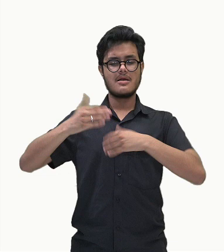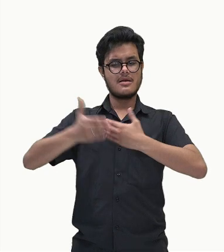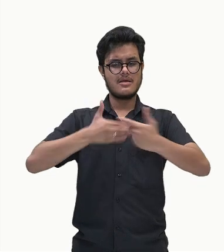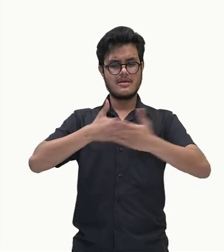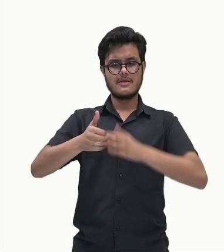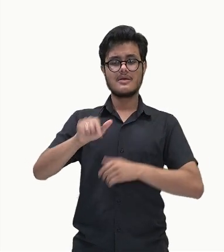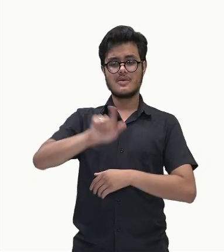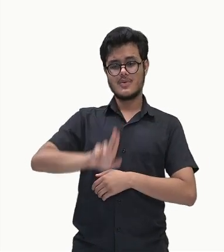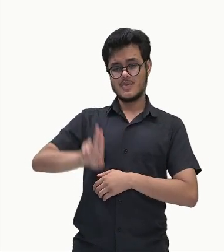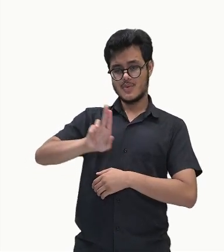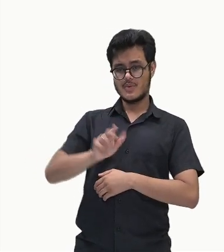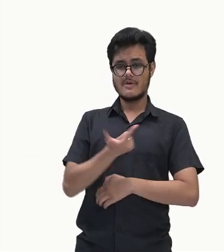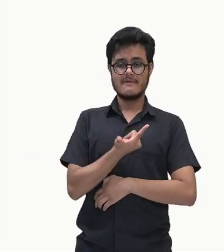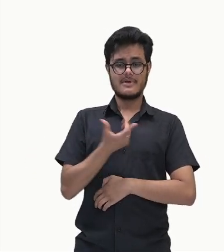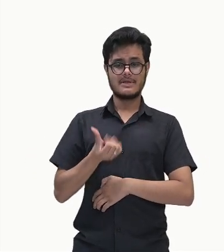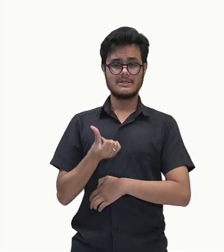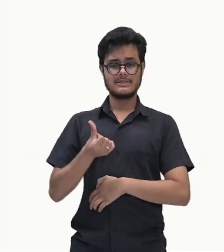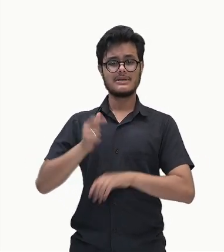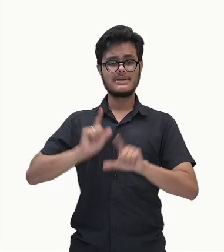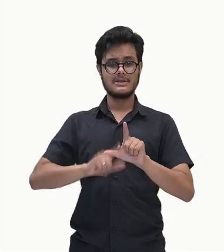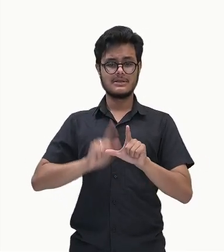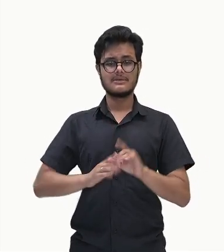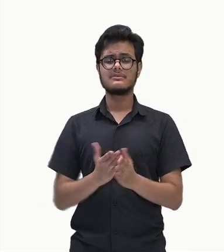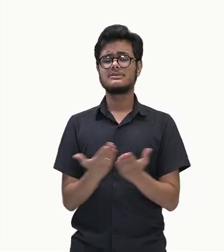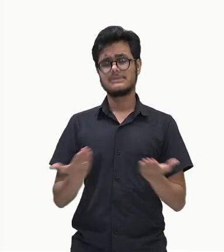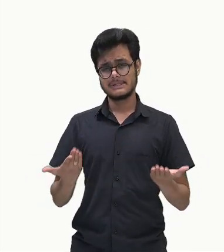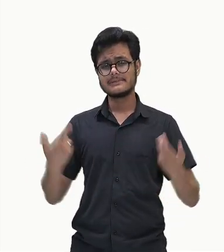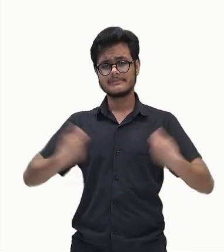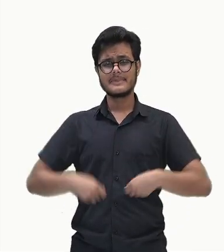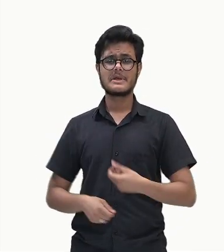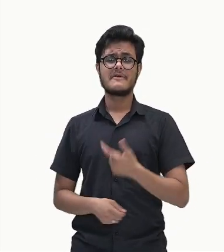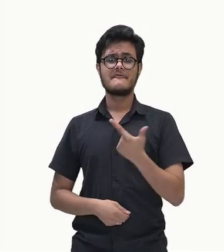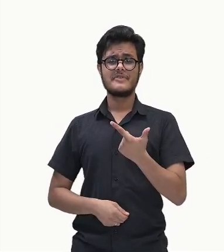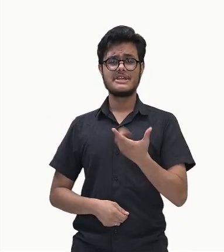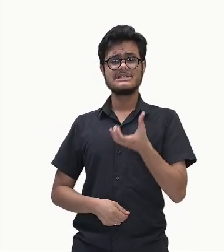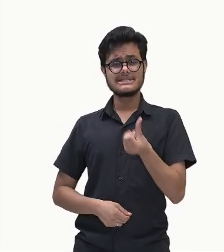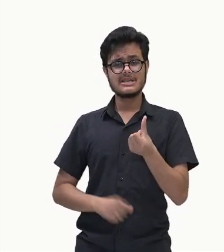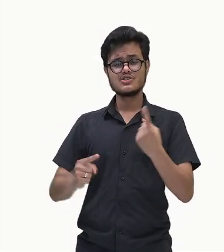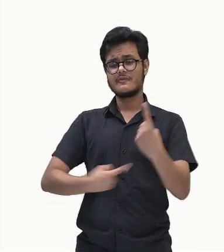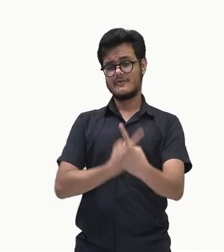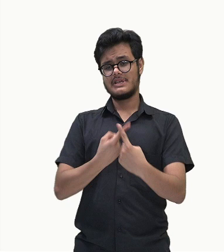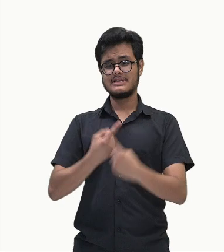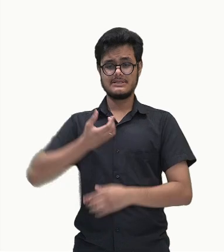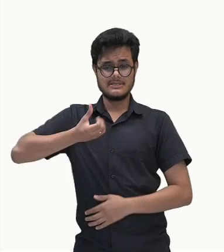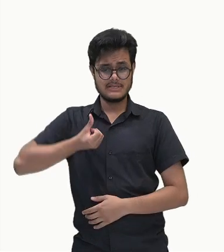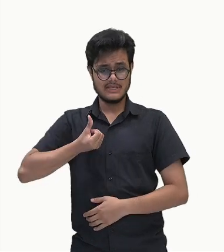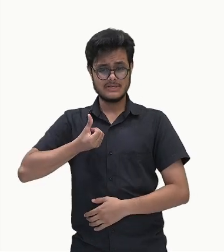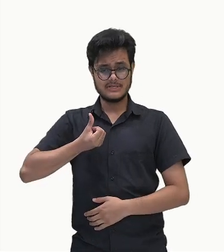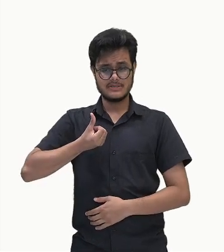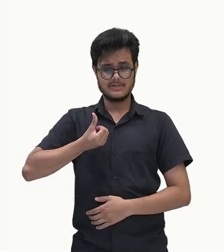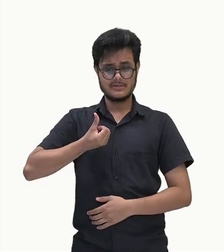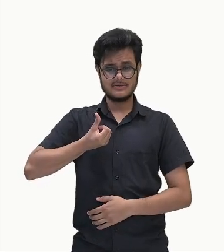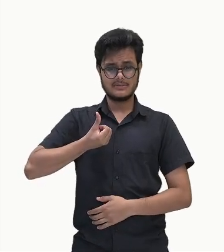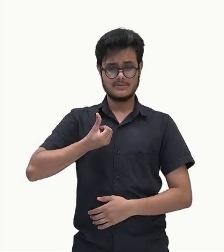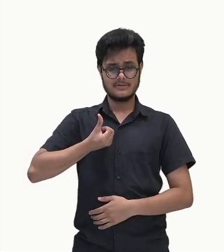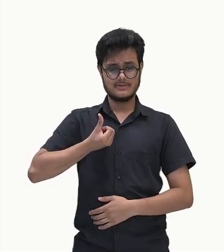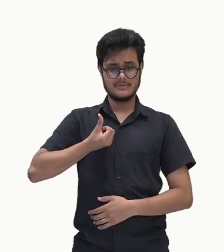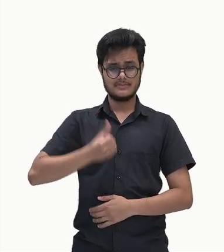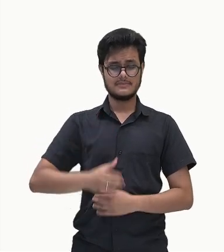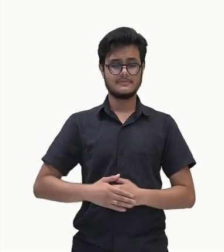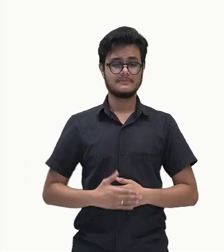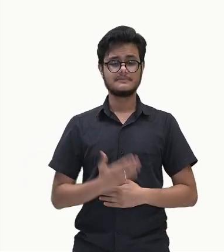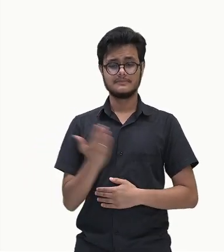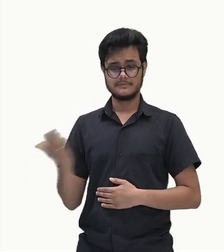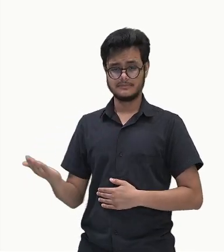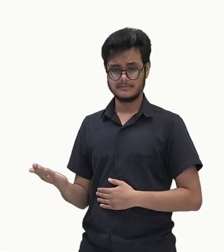26 letras então a gente multiplica o 26 seis vezes entre ele 26 X 26